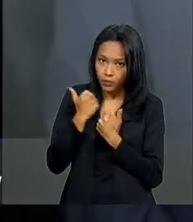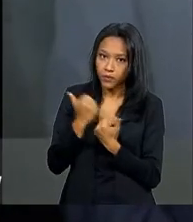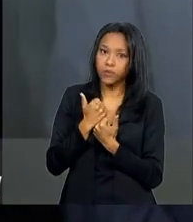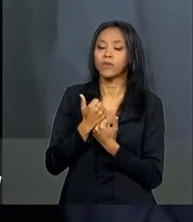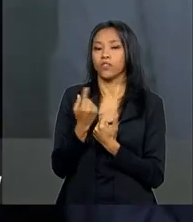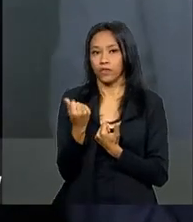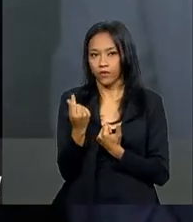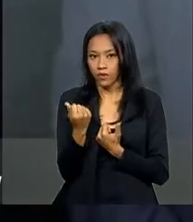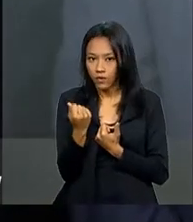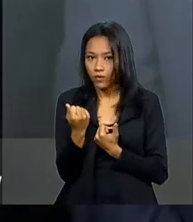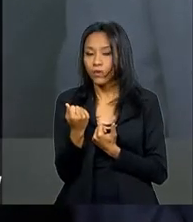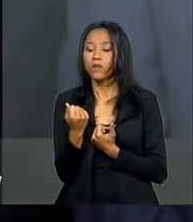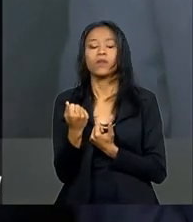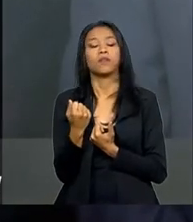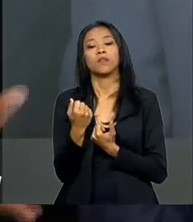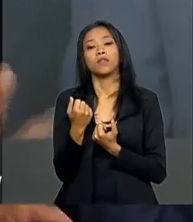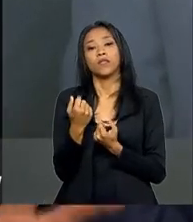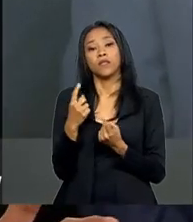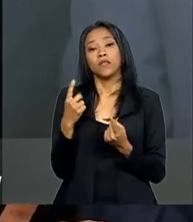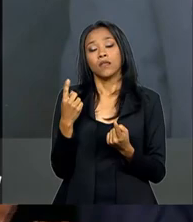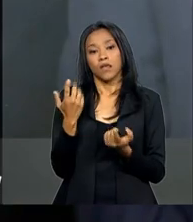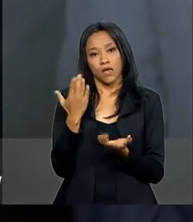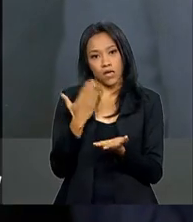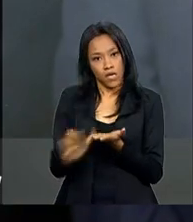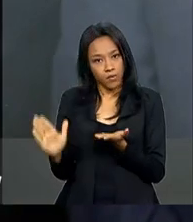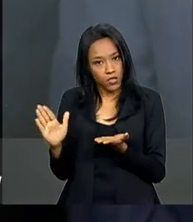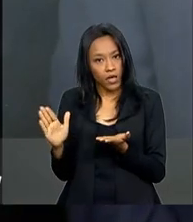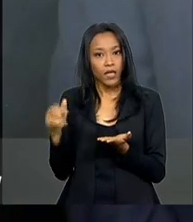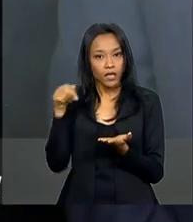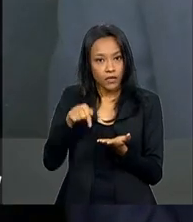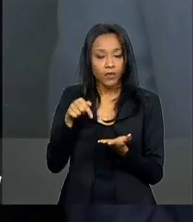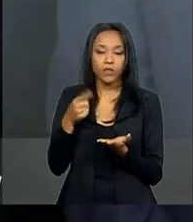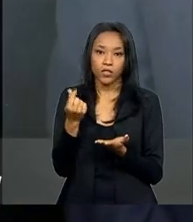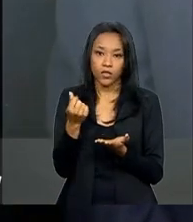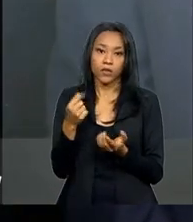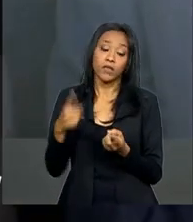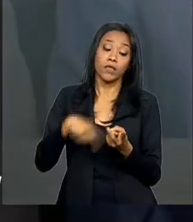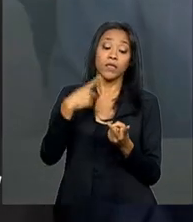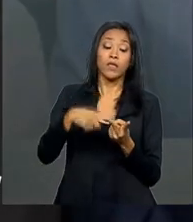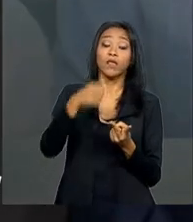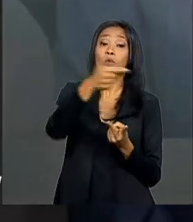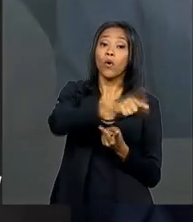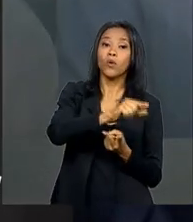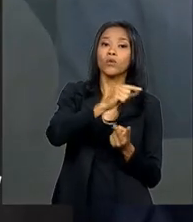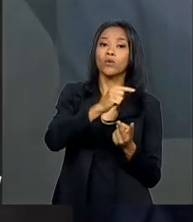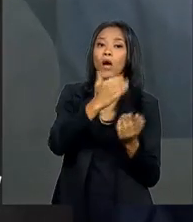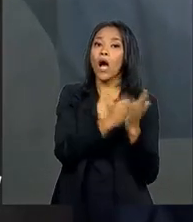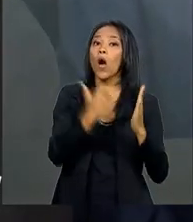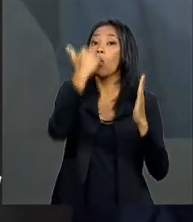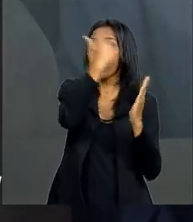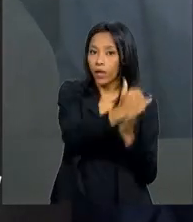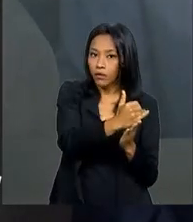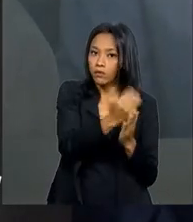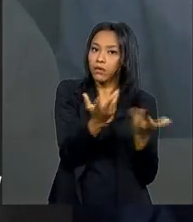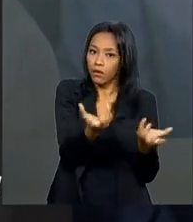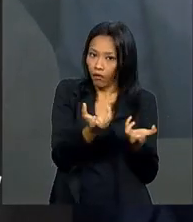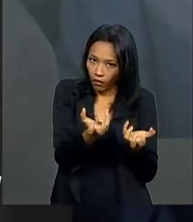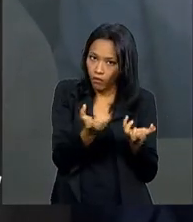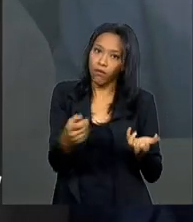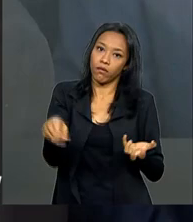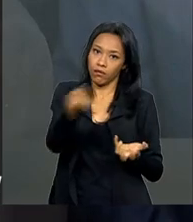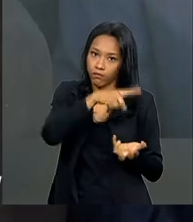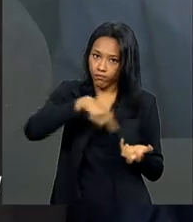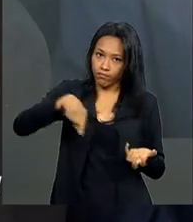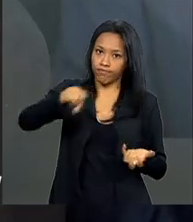valores, entre a eliminação do auxílio moradia e o aumento que pleiteiam